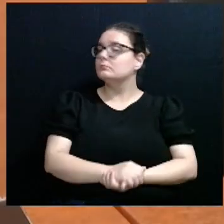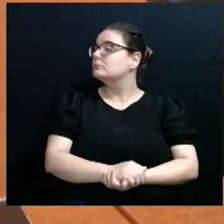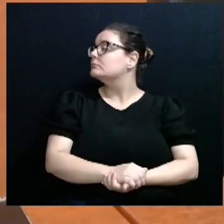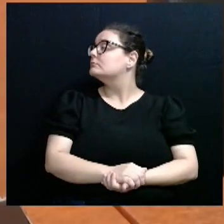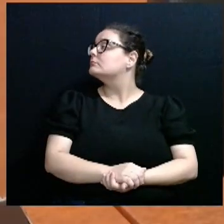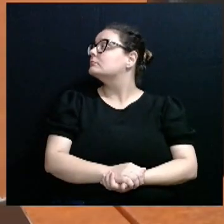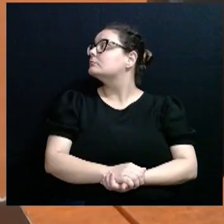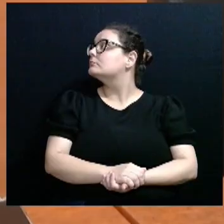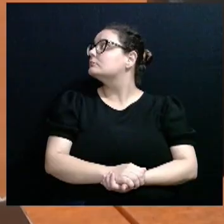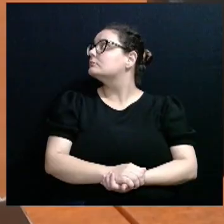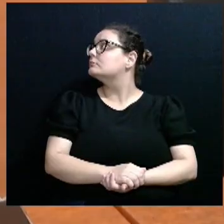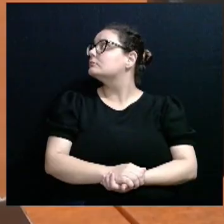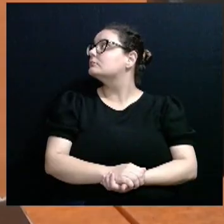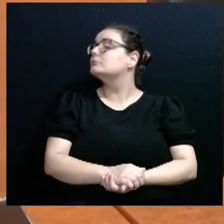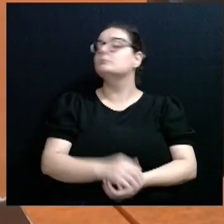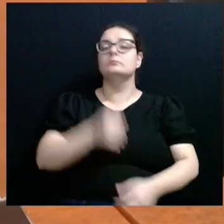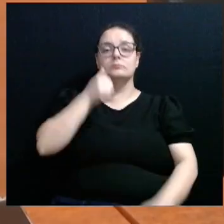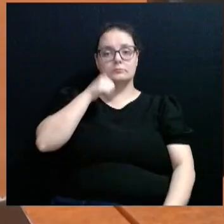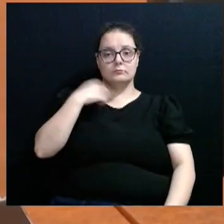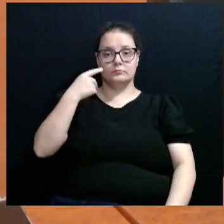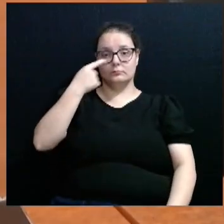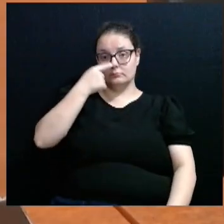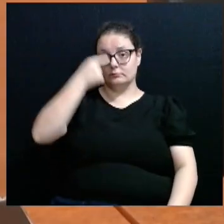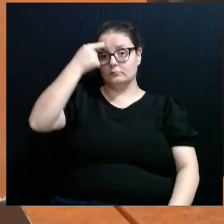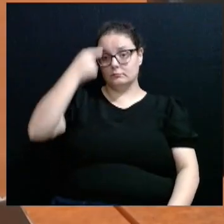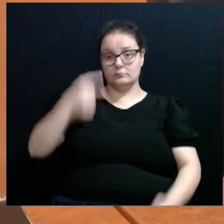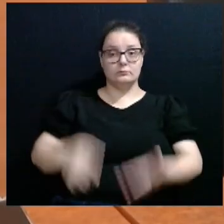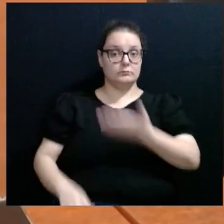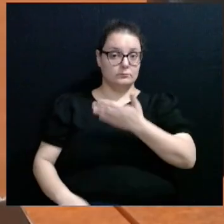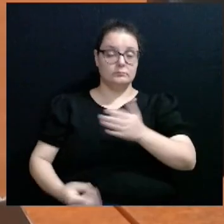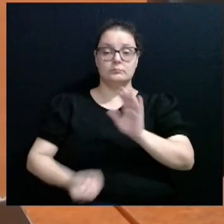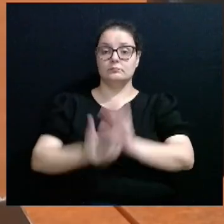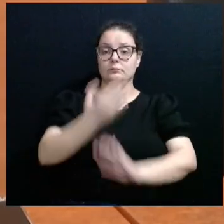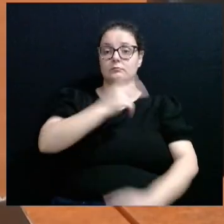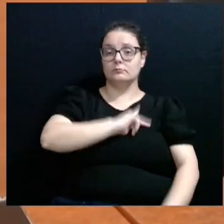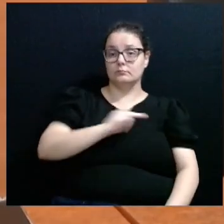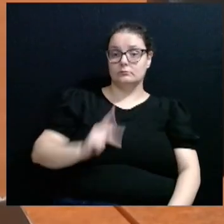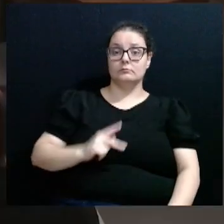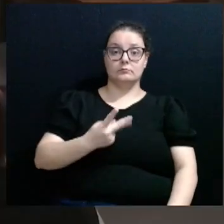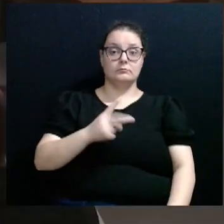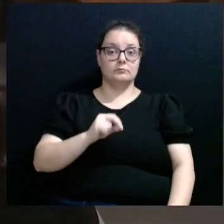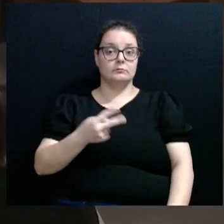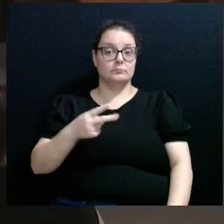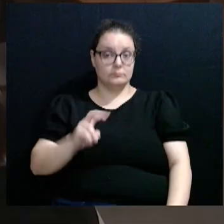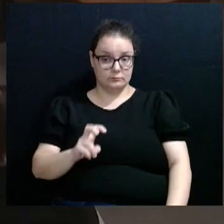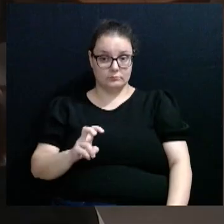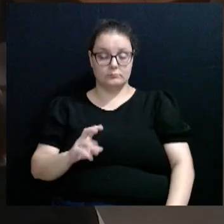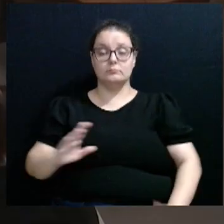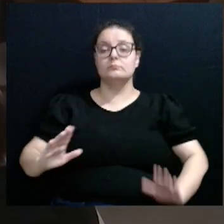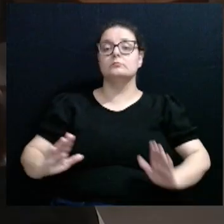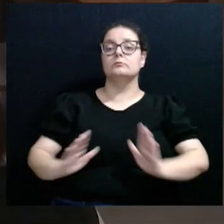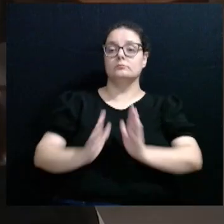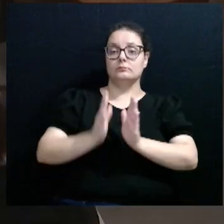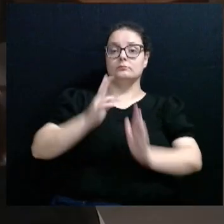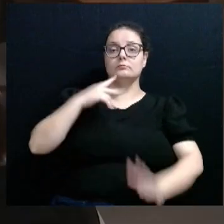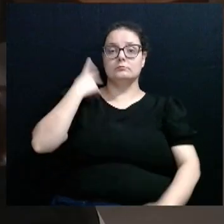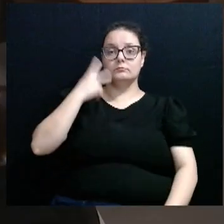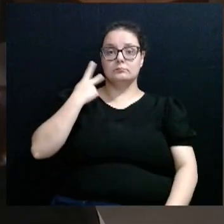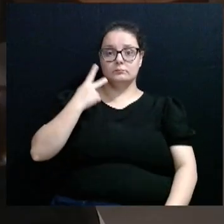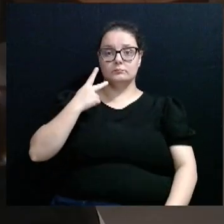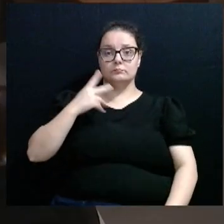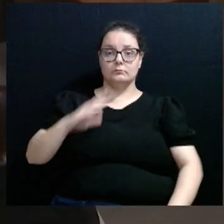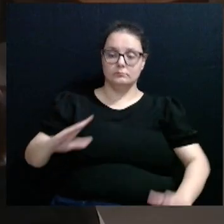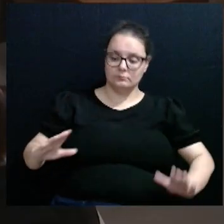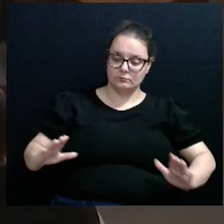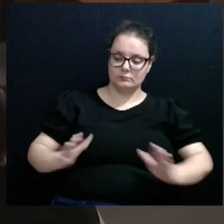A vereadora Paola Miguel criou e presidiu em 2025 a Frente Parlamentar de Enfrentamento ao